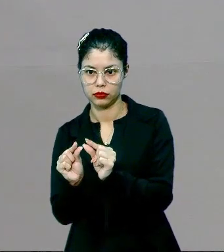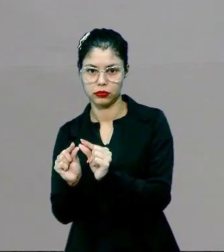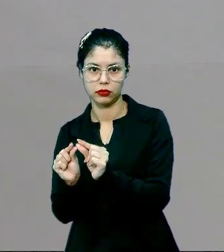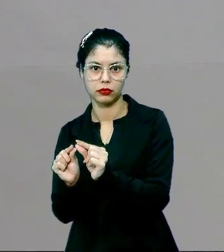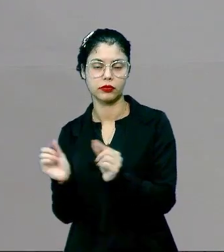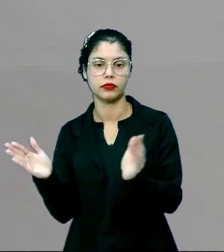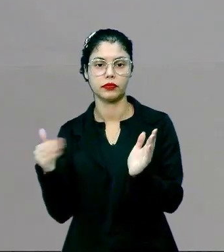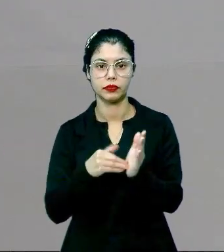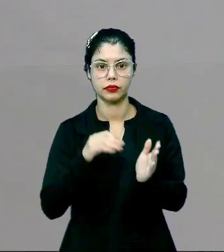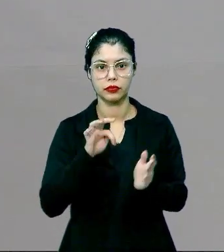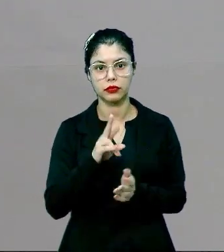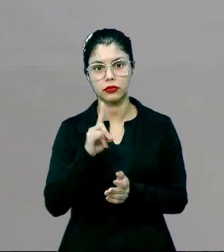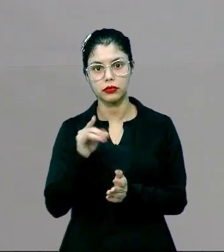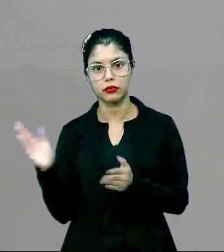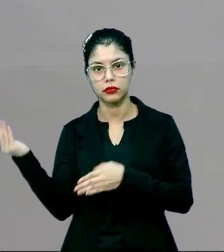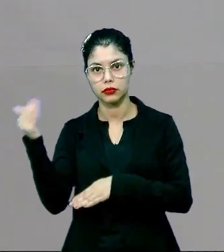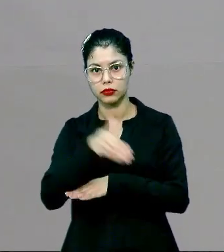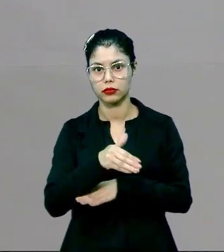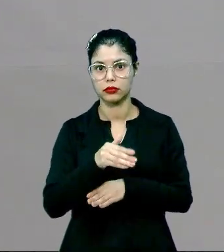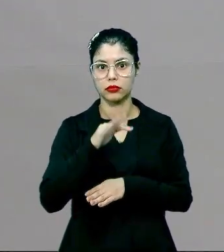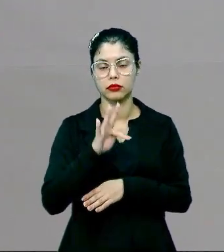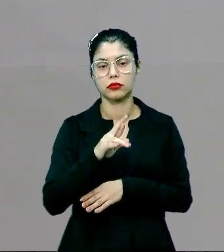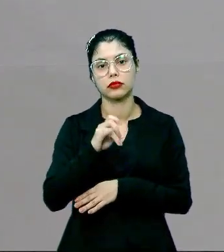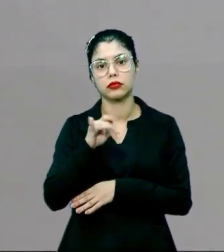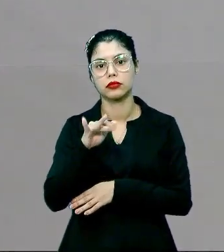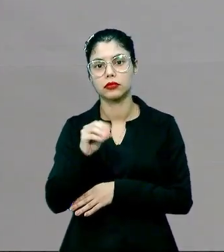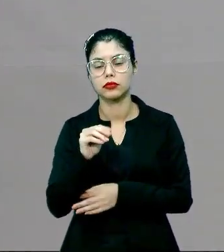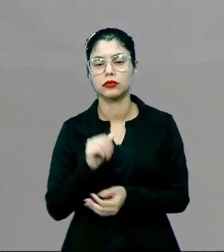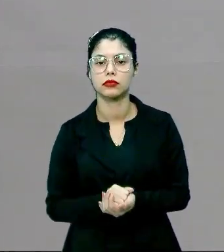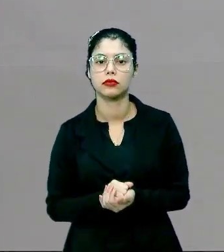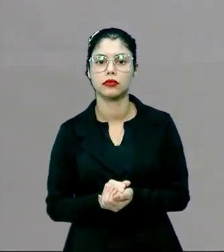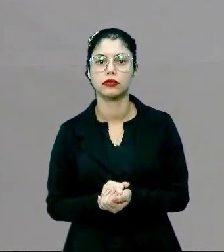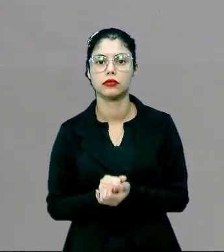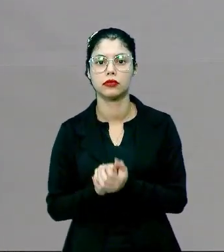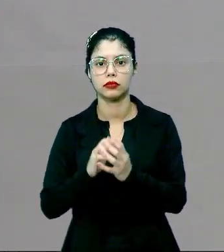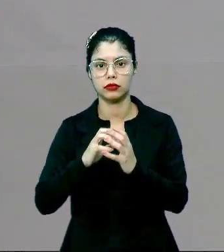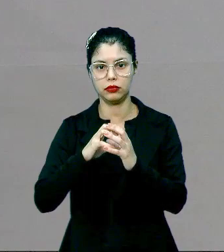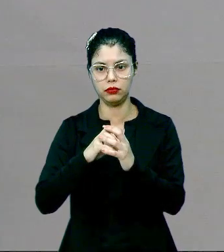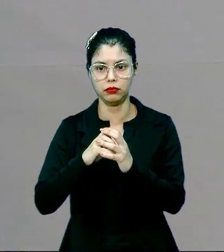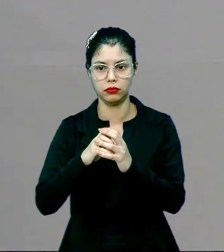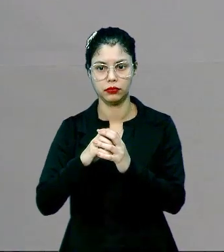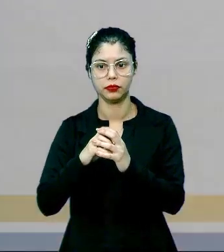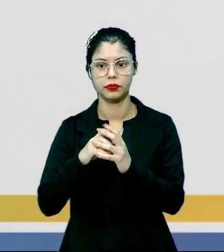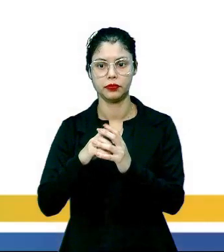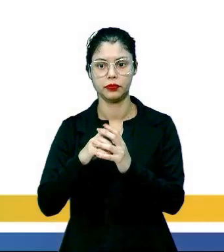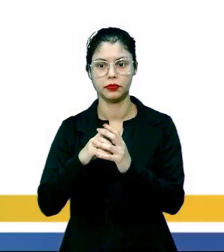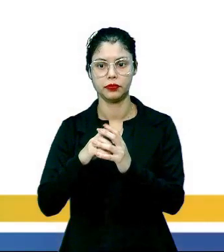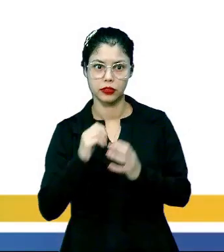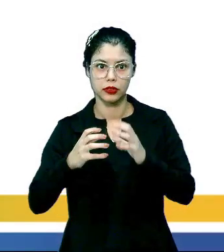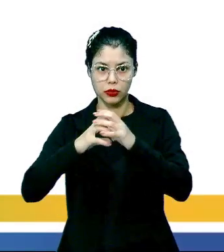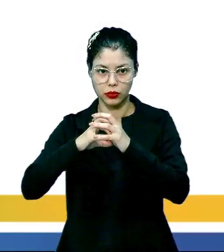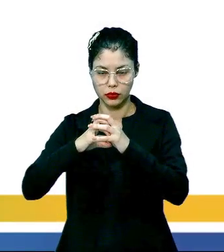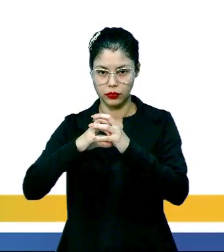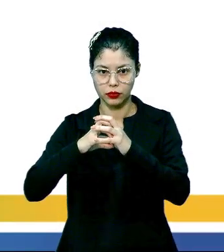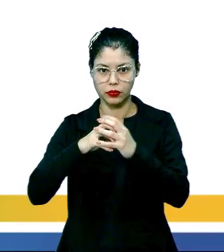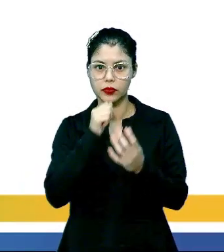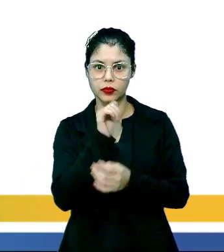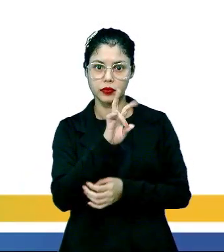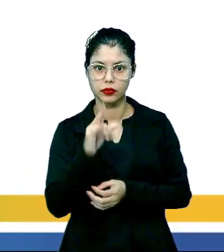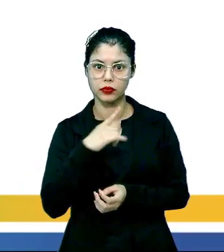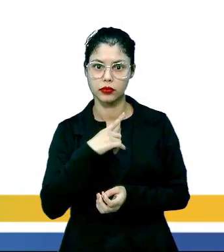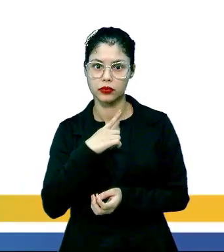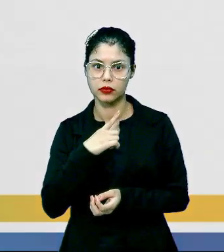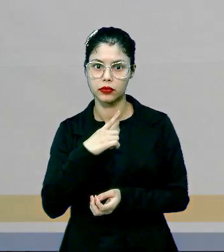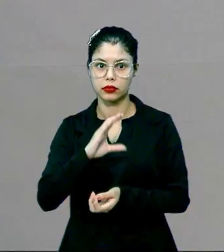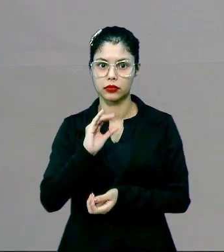arteríola. Essa arteríola vai chegando nesse glomérulo, tá? Então, vai virar um aglomerado. Esse aglomerado vai ter